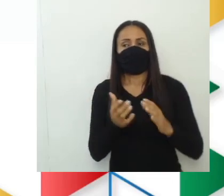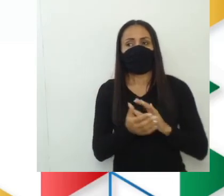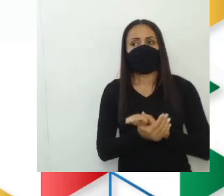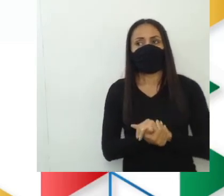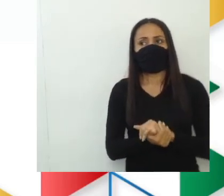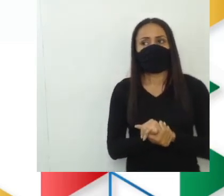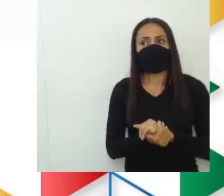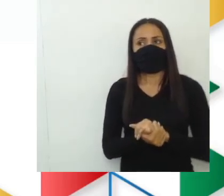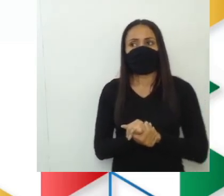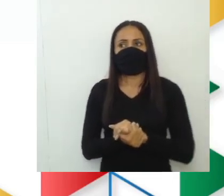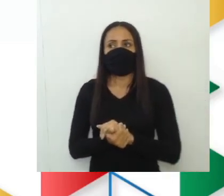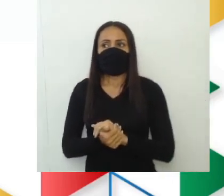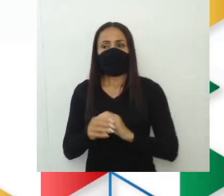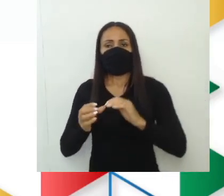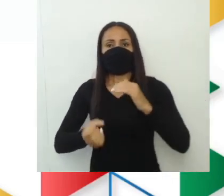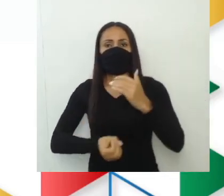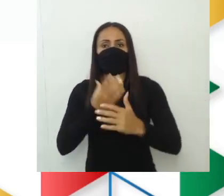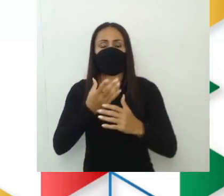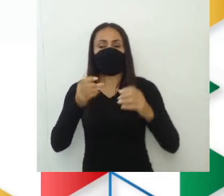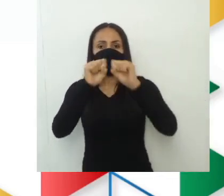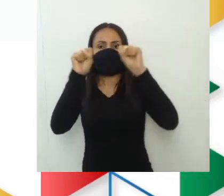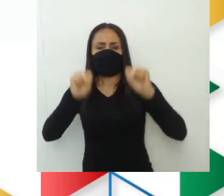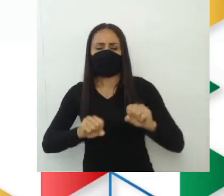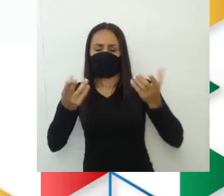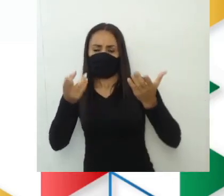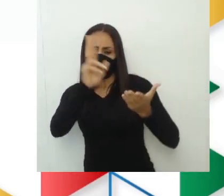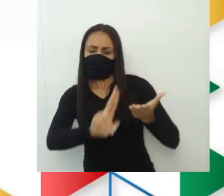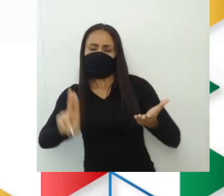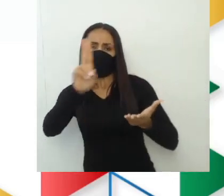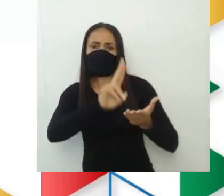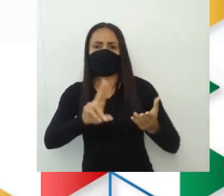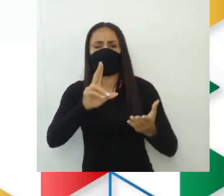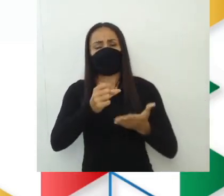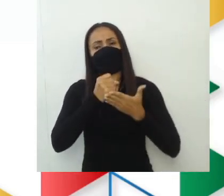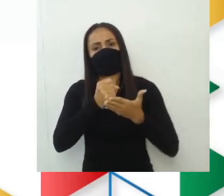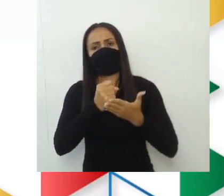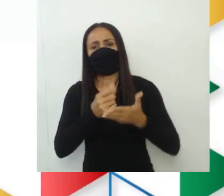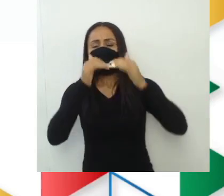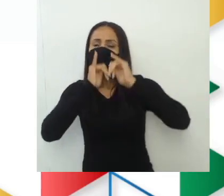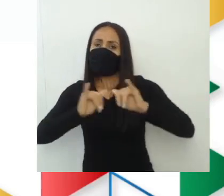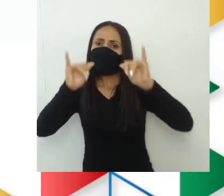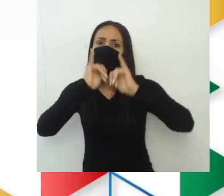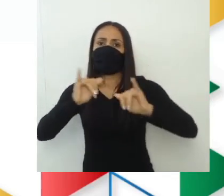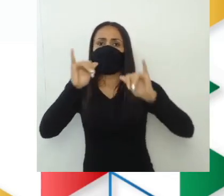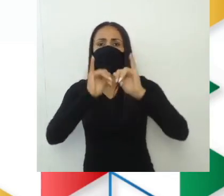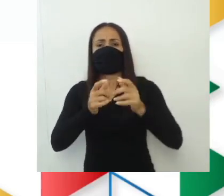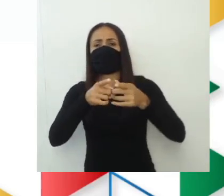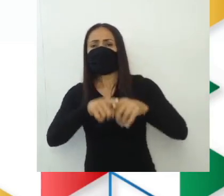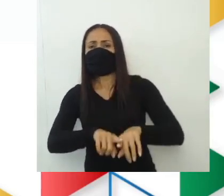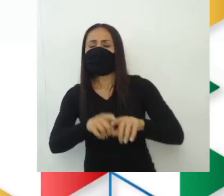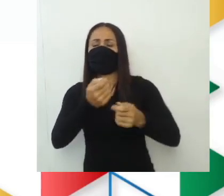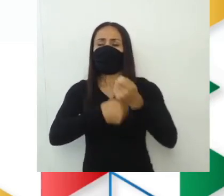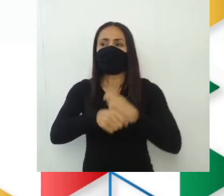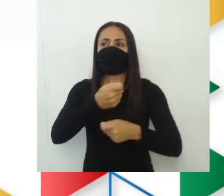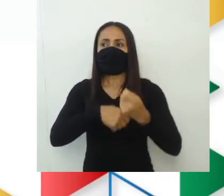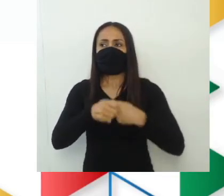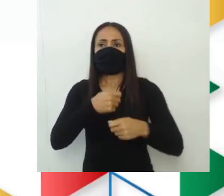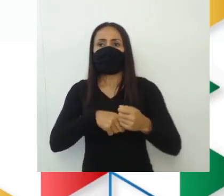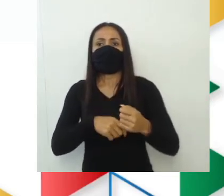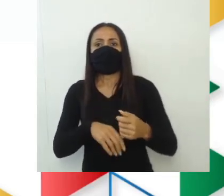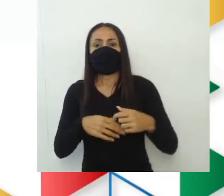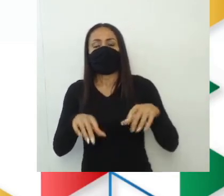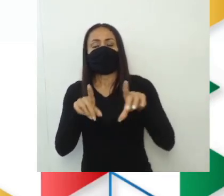eles criaram esses sistemas e os árabes ajudaram bastante a divulgar, porque eram parceiros comerciais e vendiam